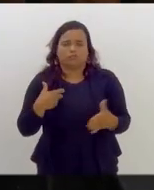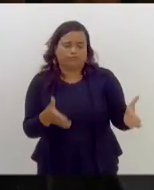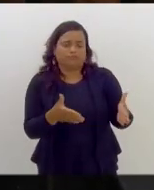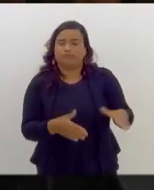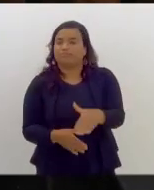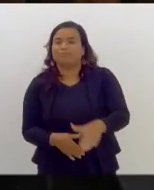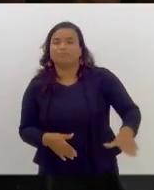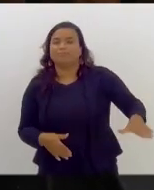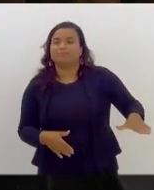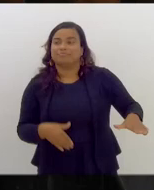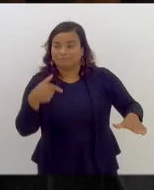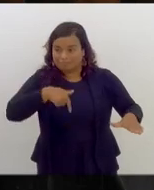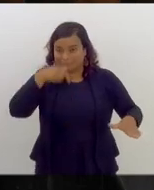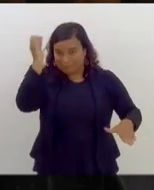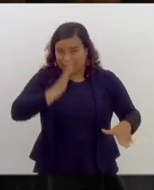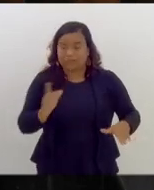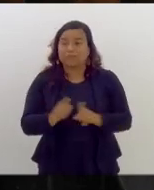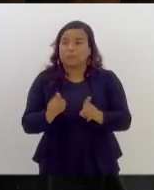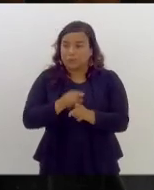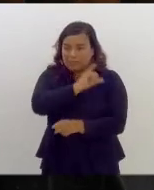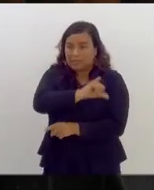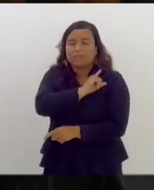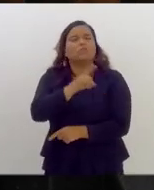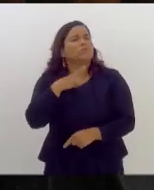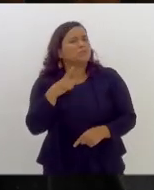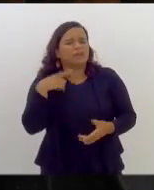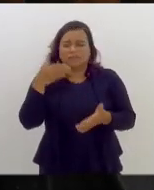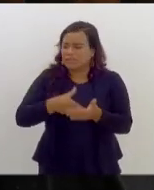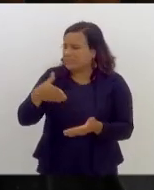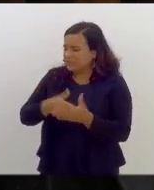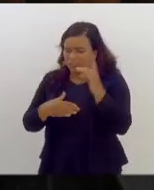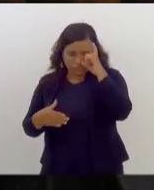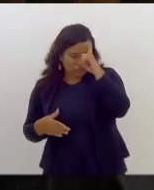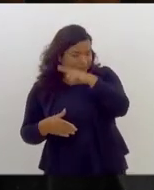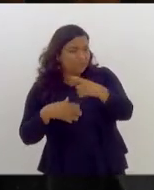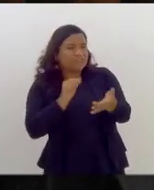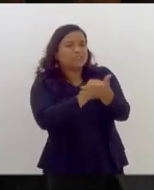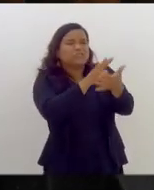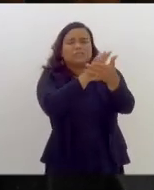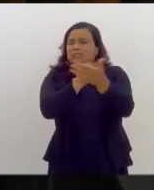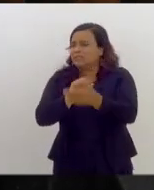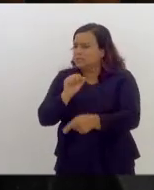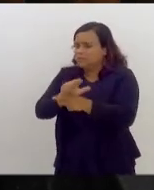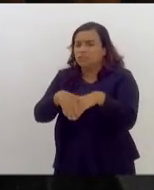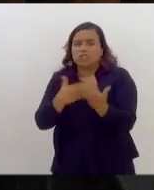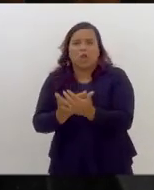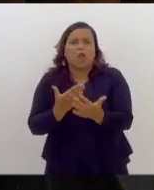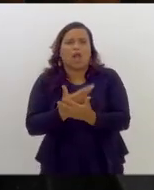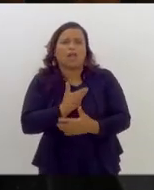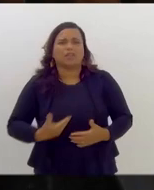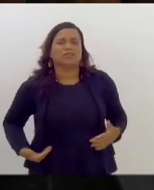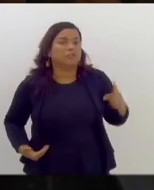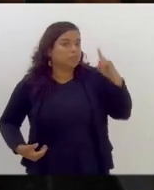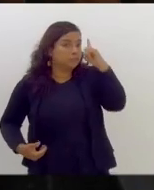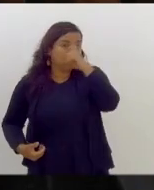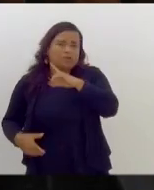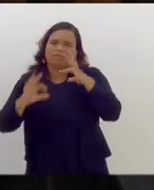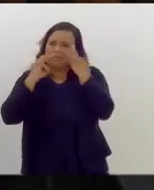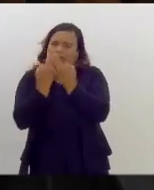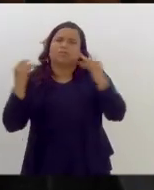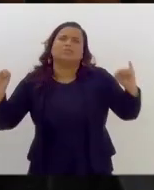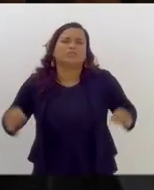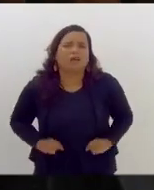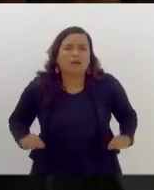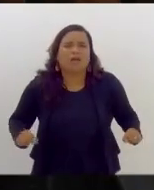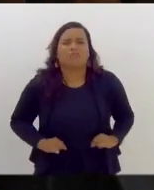Brasil e no Rio de Janeiro têm muita dificuldade de conseguir matrícula em escola pública. As famílias penam e as